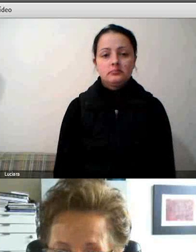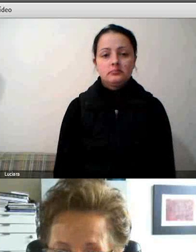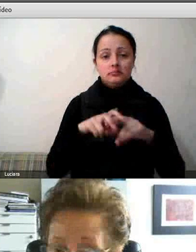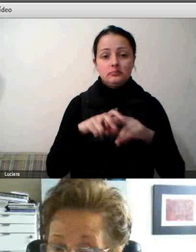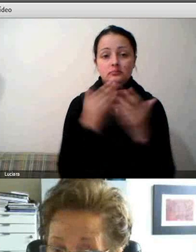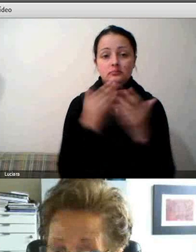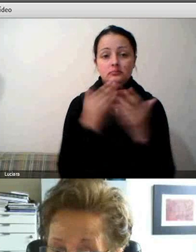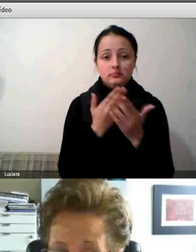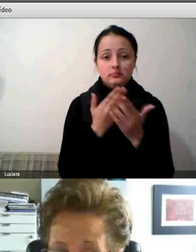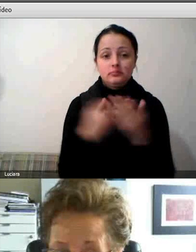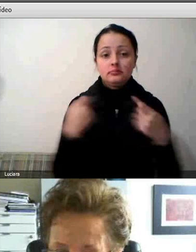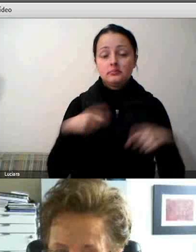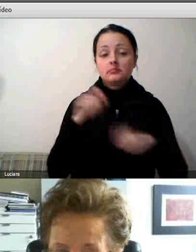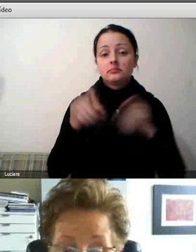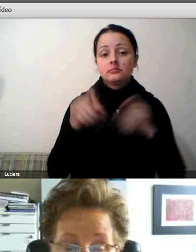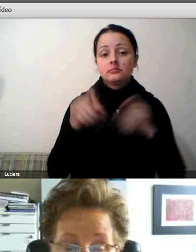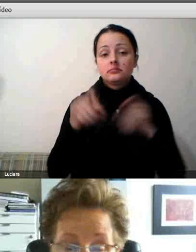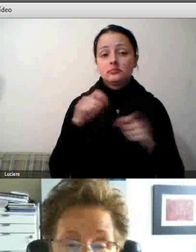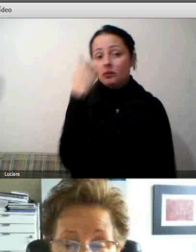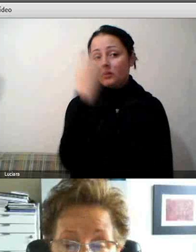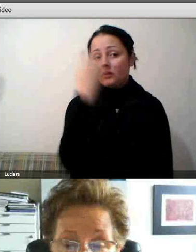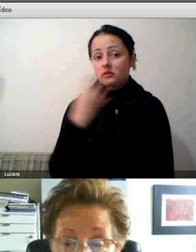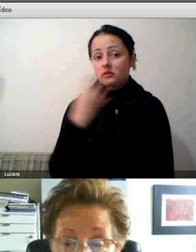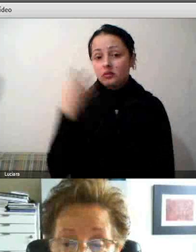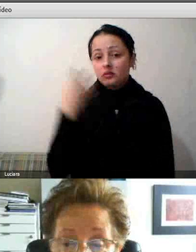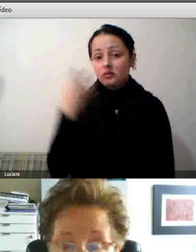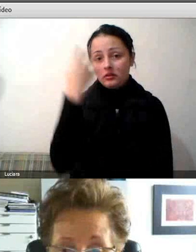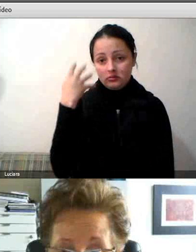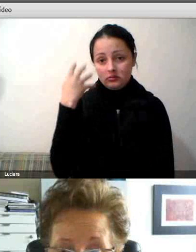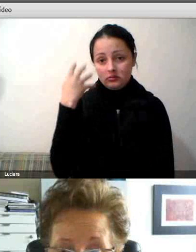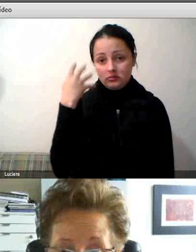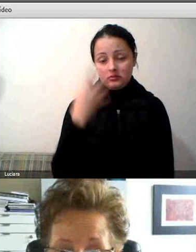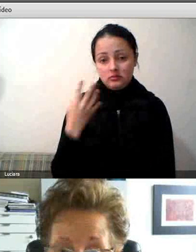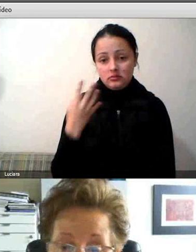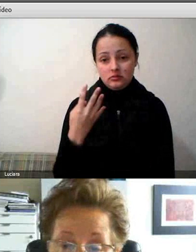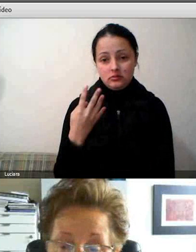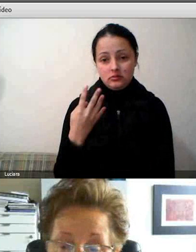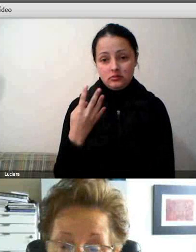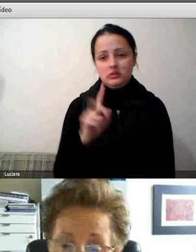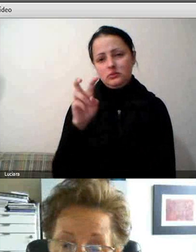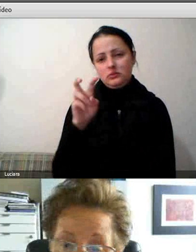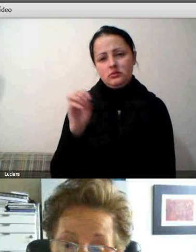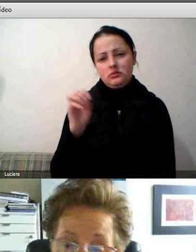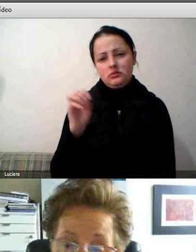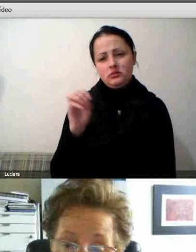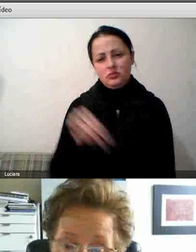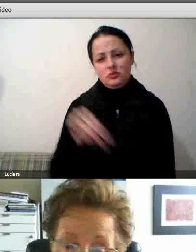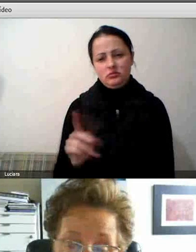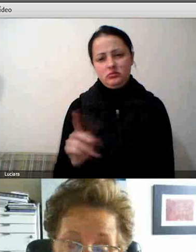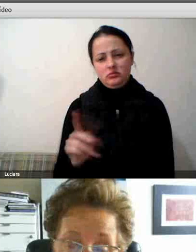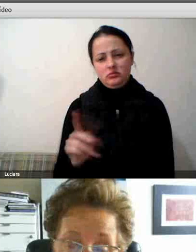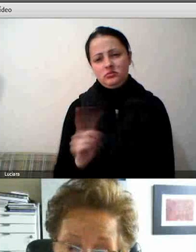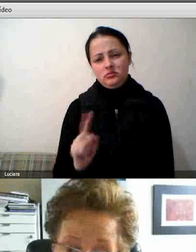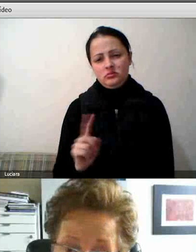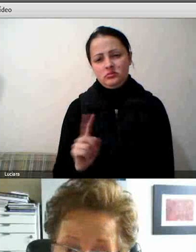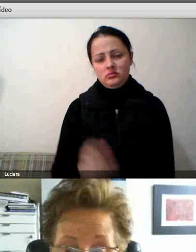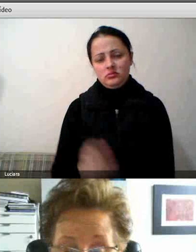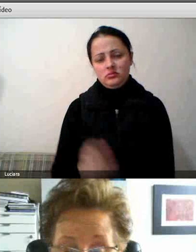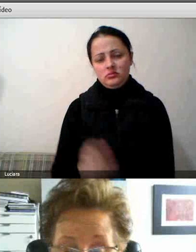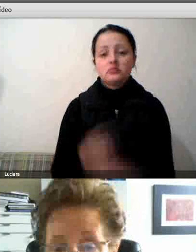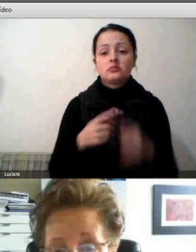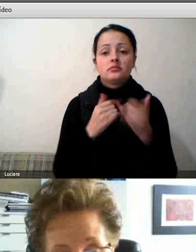que nós, professores, não estando preparados para enxergar isso, nós apresentamos conteúdos fragmentados